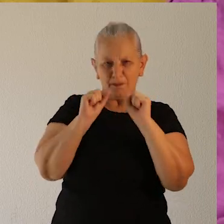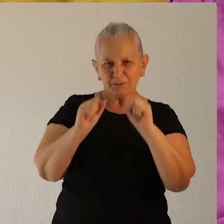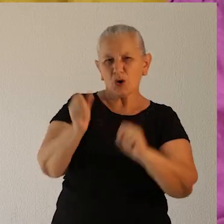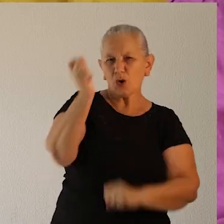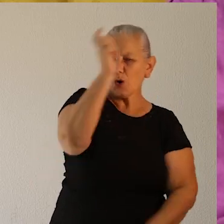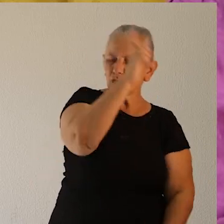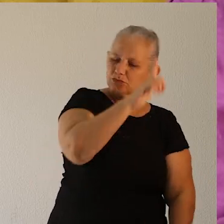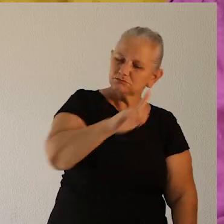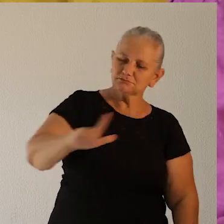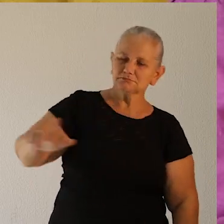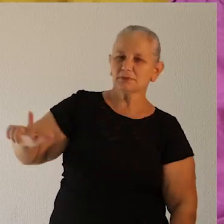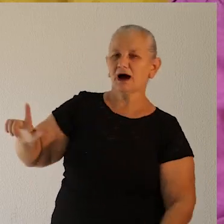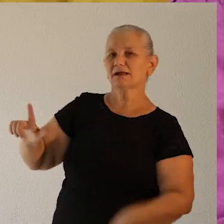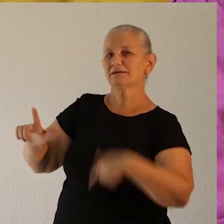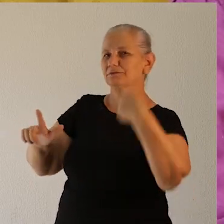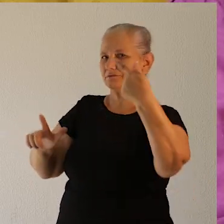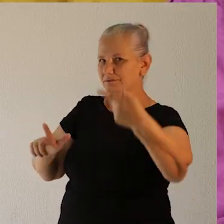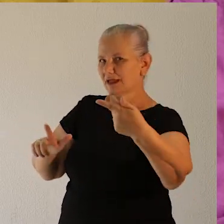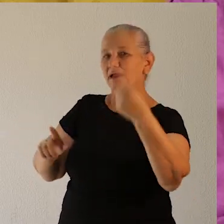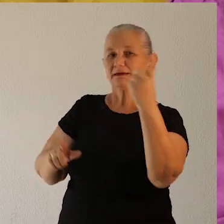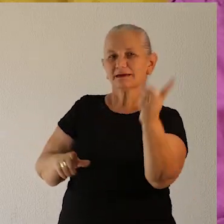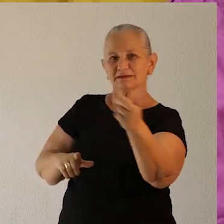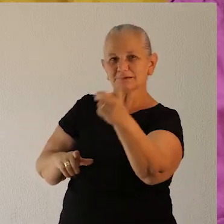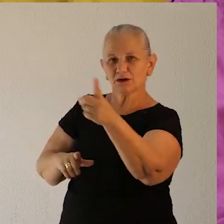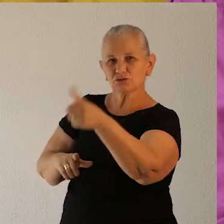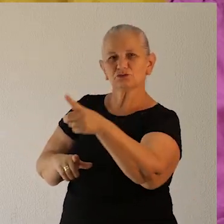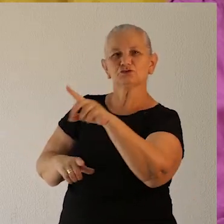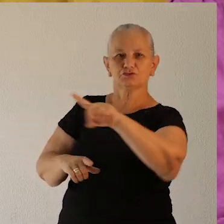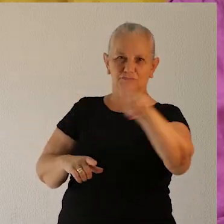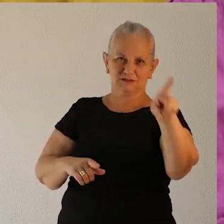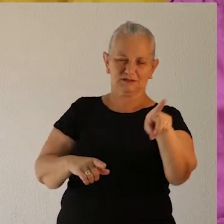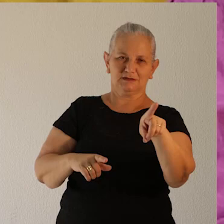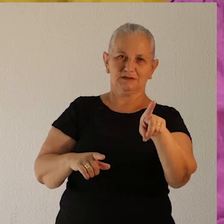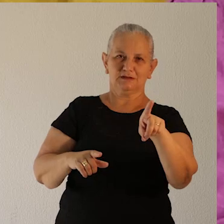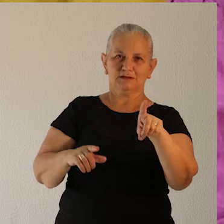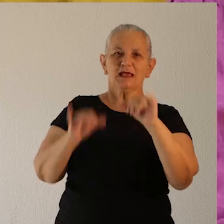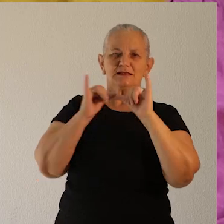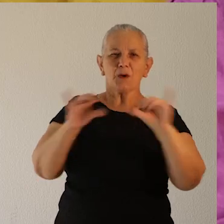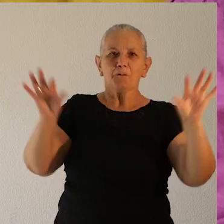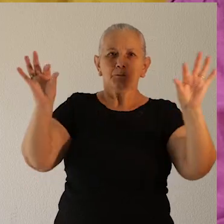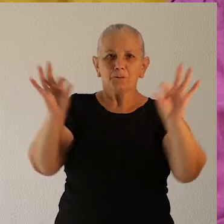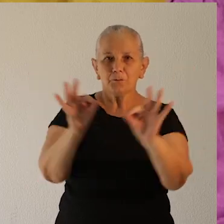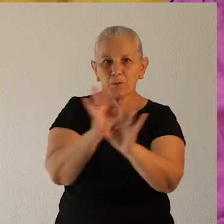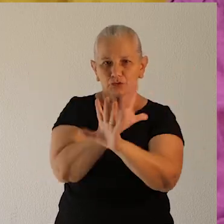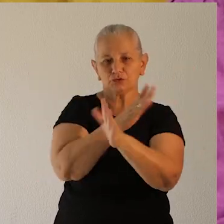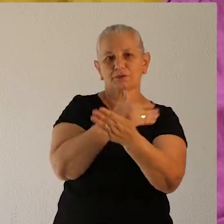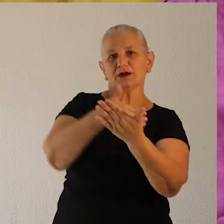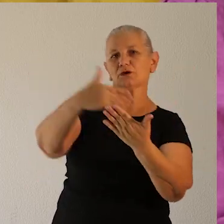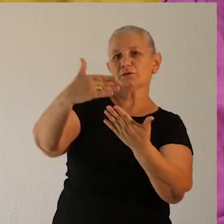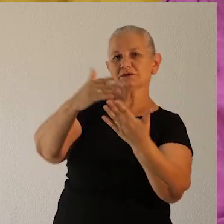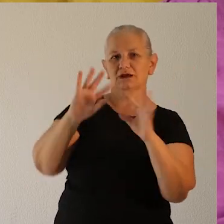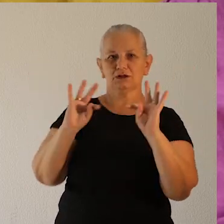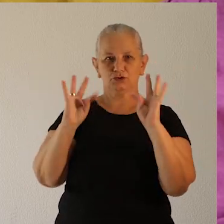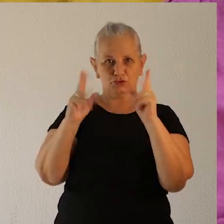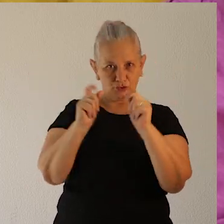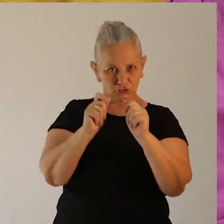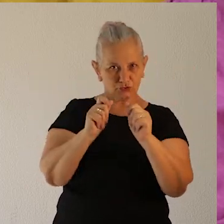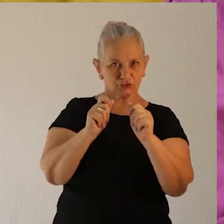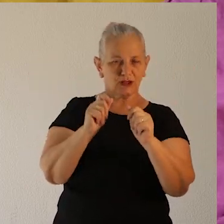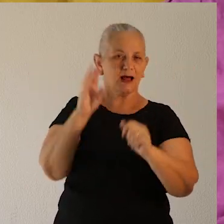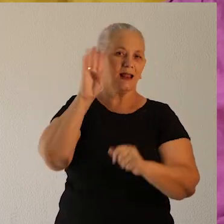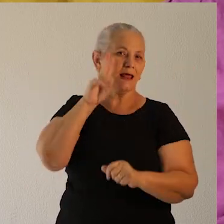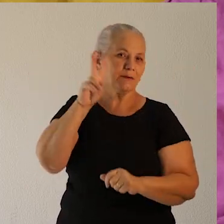continuar depois, com cada um de vocês, porque estamos preparados para emocionarmos a todos e deixarmos esse momento na